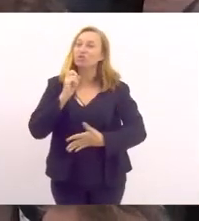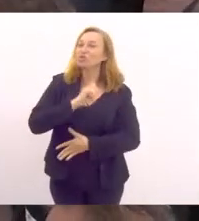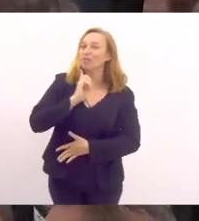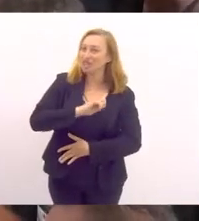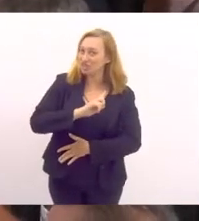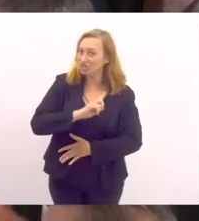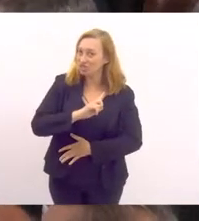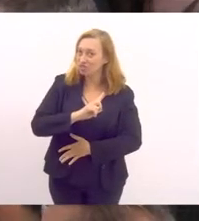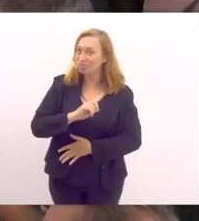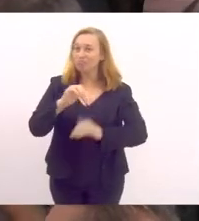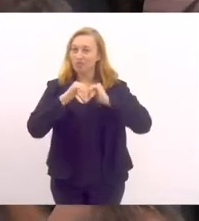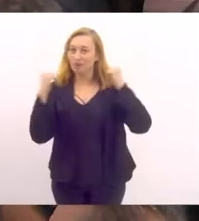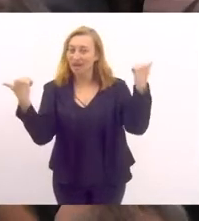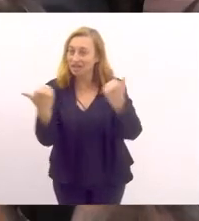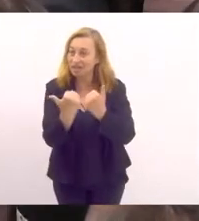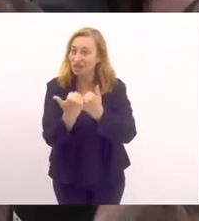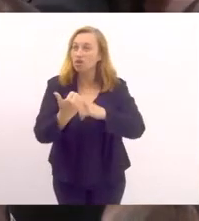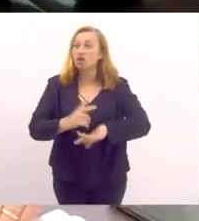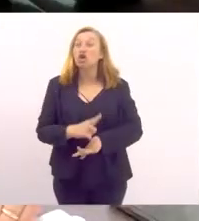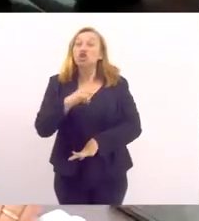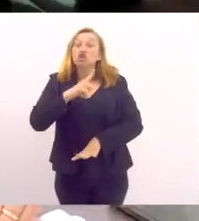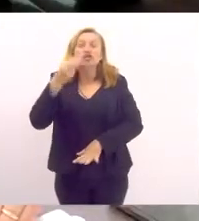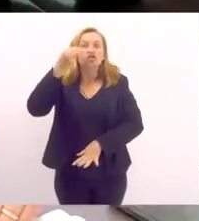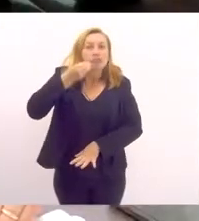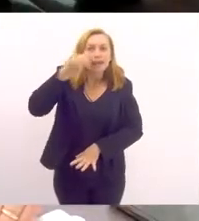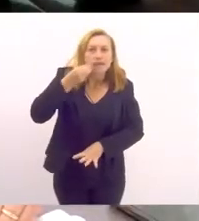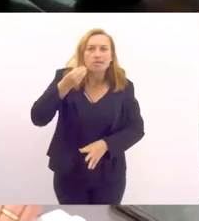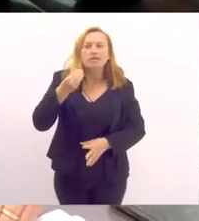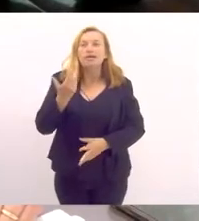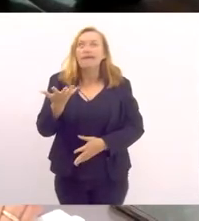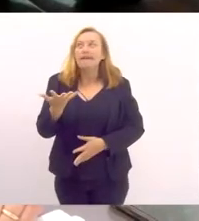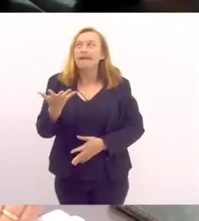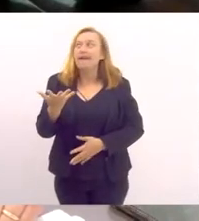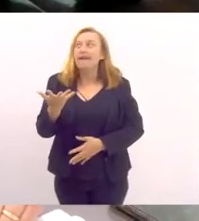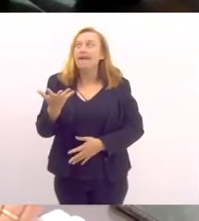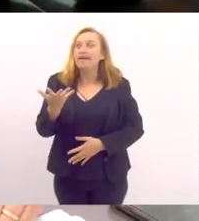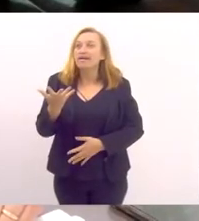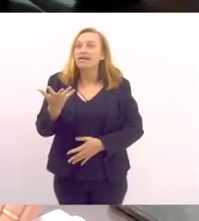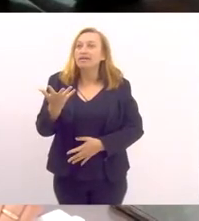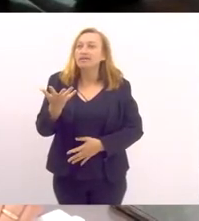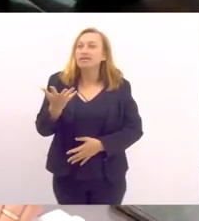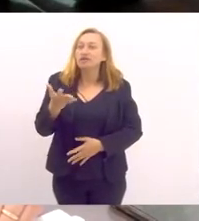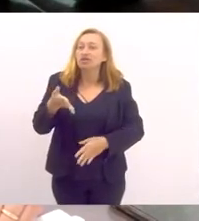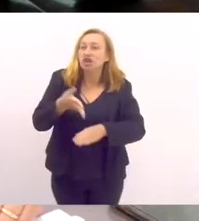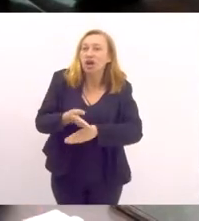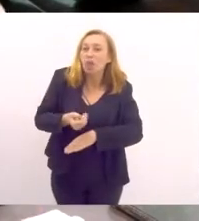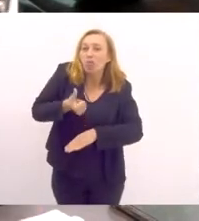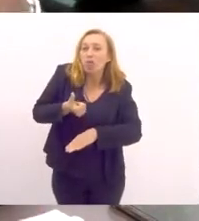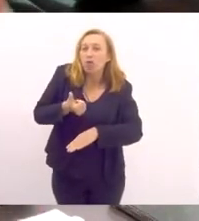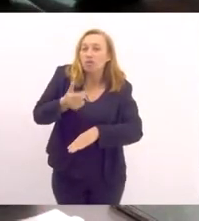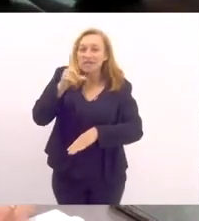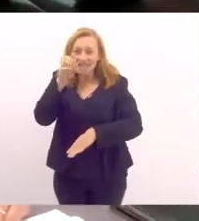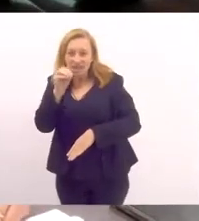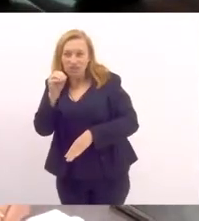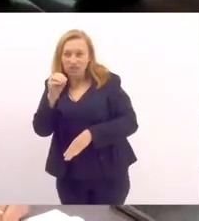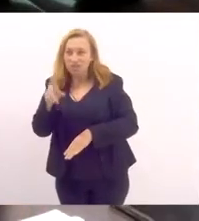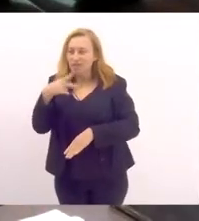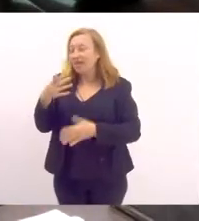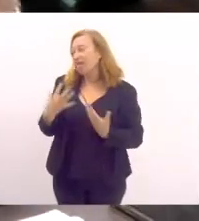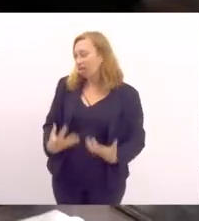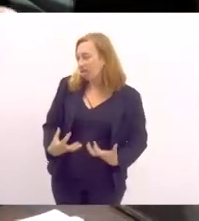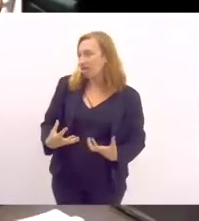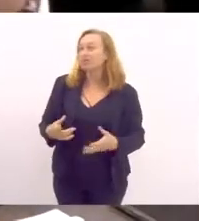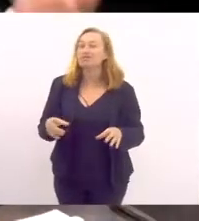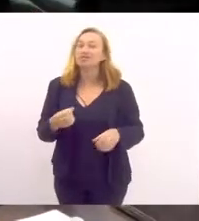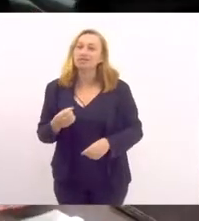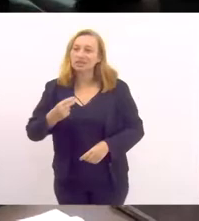Maracanã. E eu tive a experiência muito interessante, né, de chegar um pouco mais cedo, contando que também é muito cansativo, né? Eu